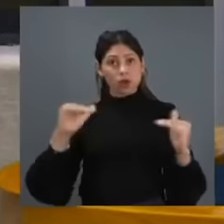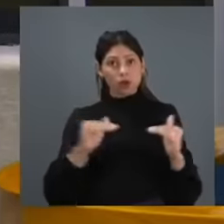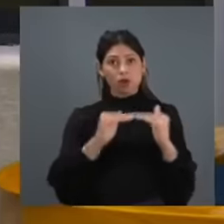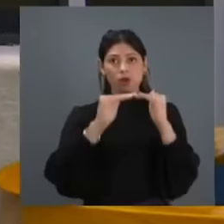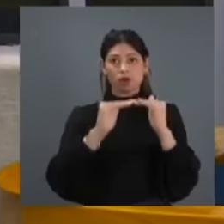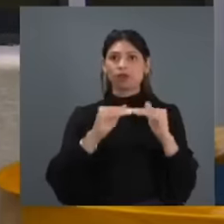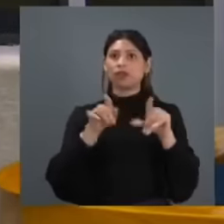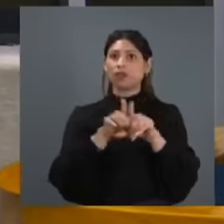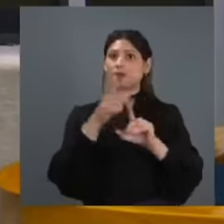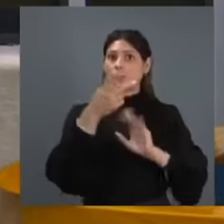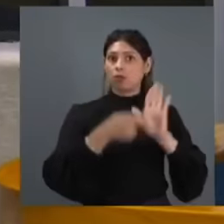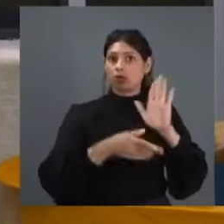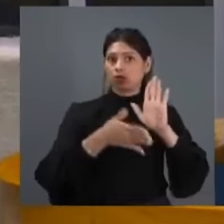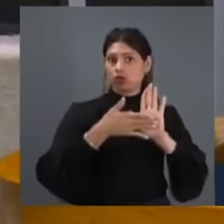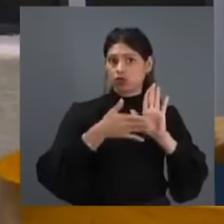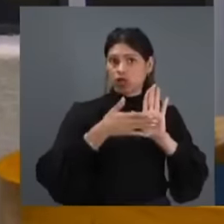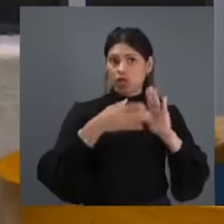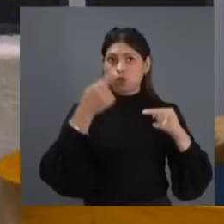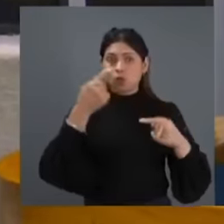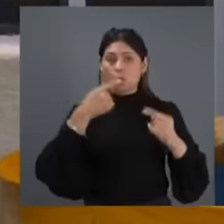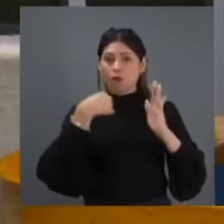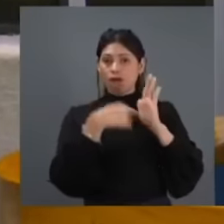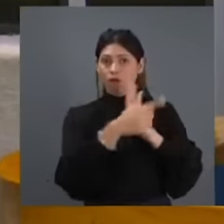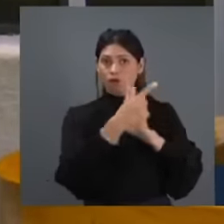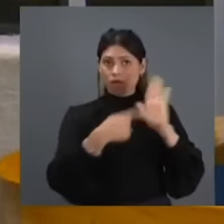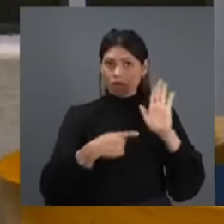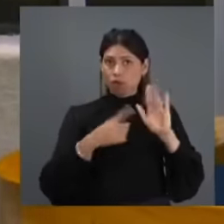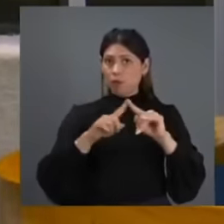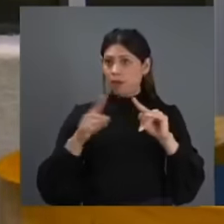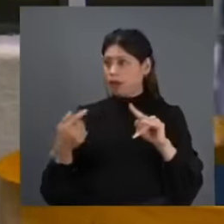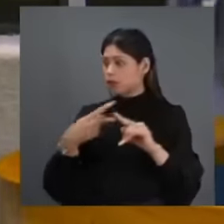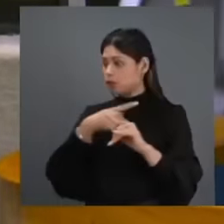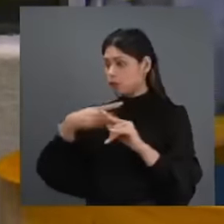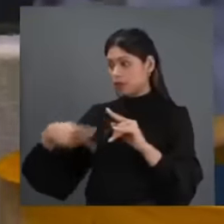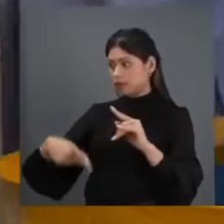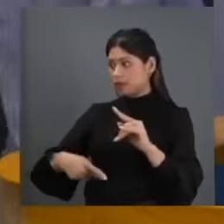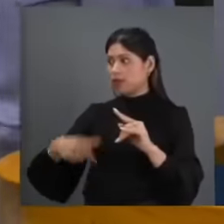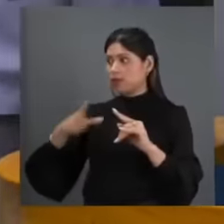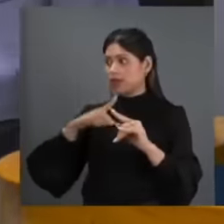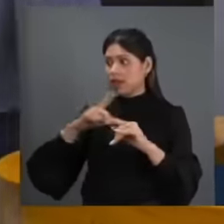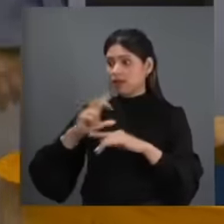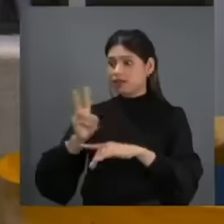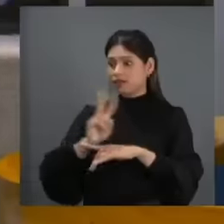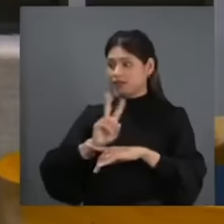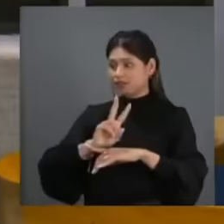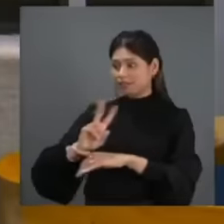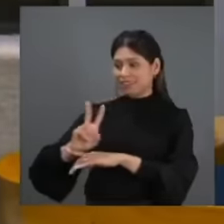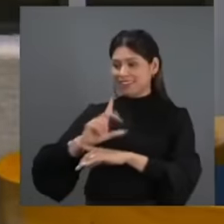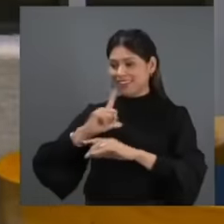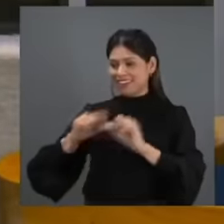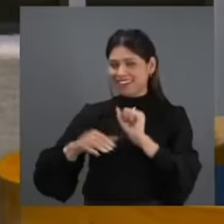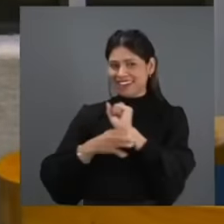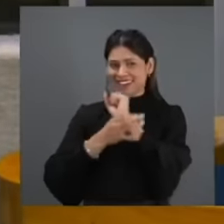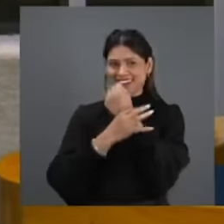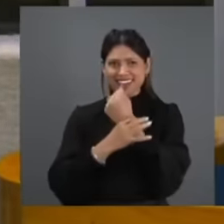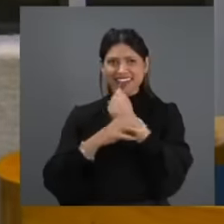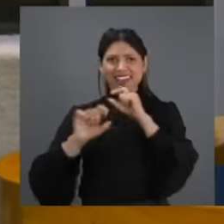apresentar vetos depois, enquanto Lula veta as proteções e as garantias para os nossos